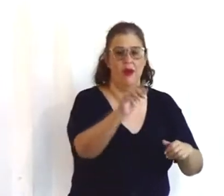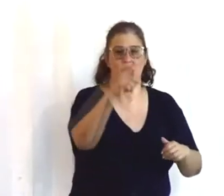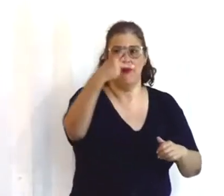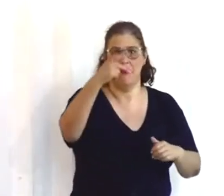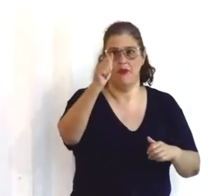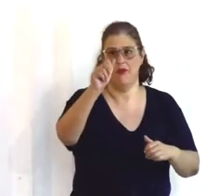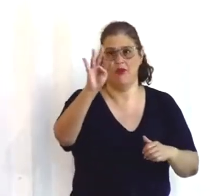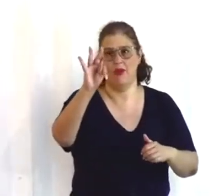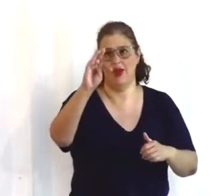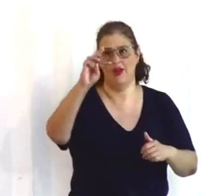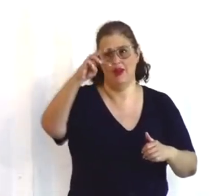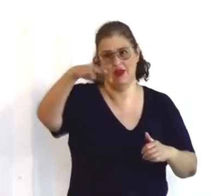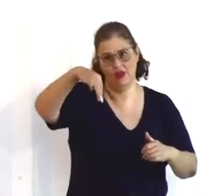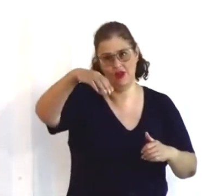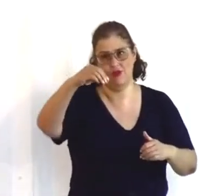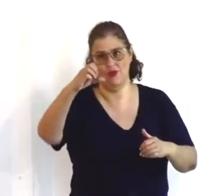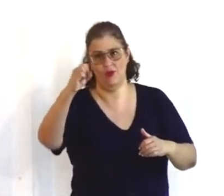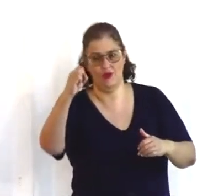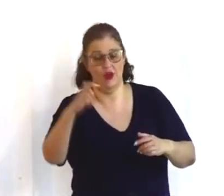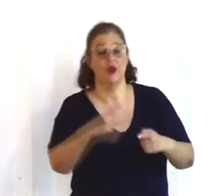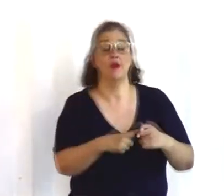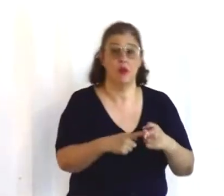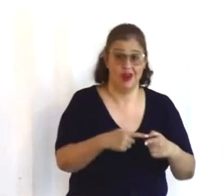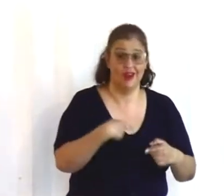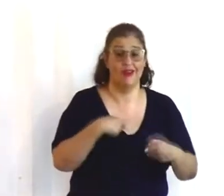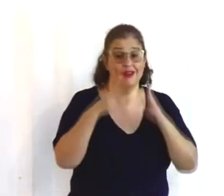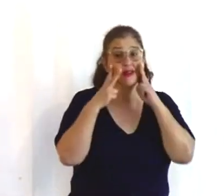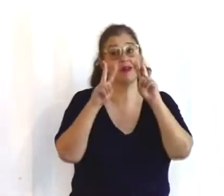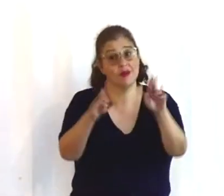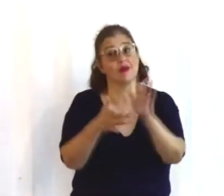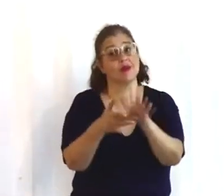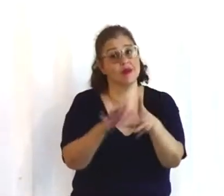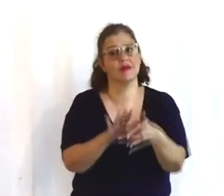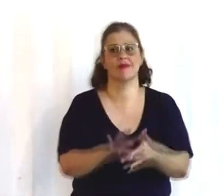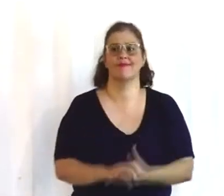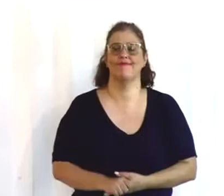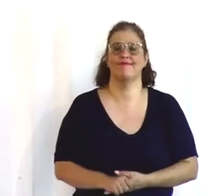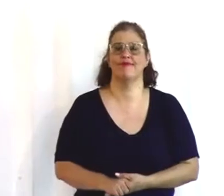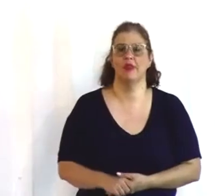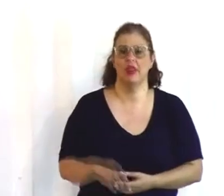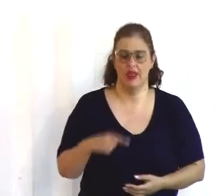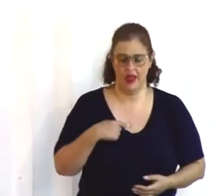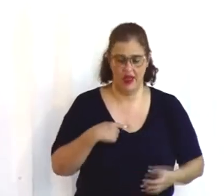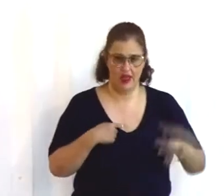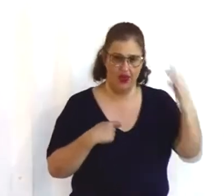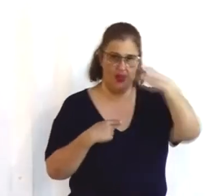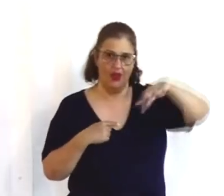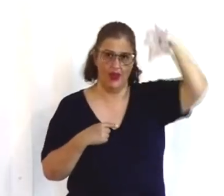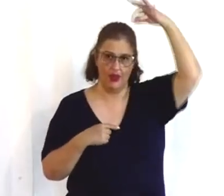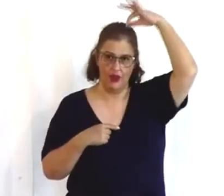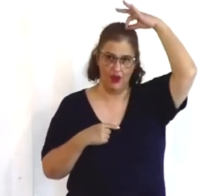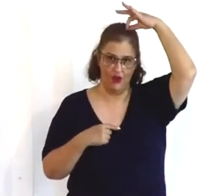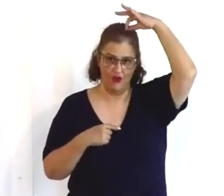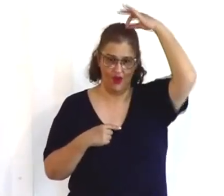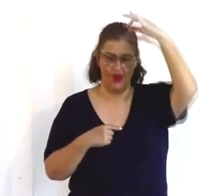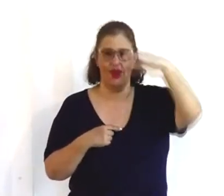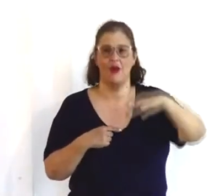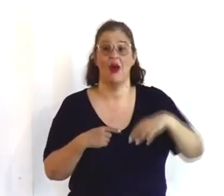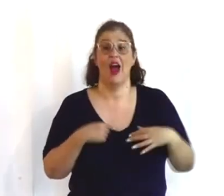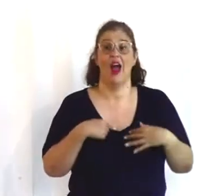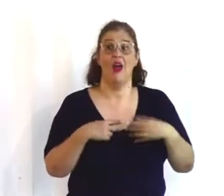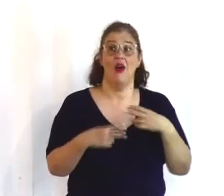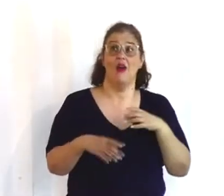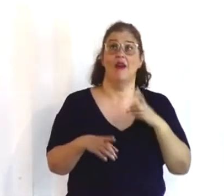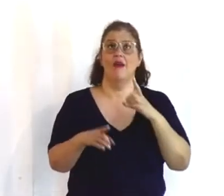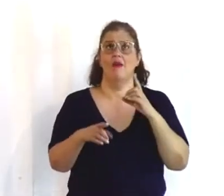testemunho de Jesus. Olha o que nos diz agora o verso 10: achei-me em espírito no dia do Senhor.